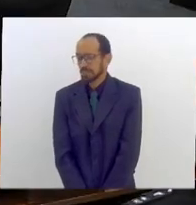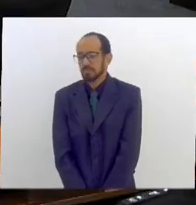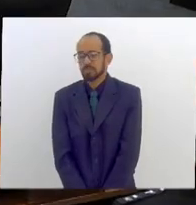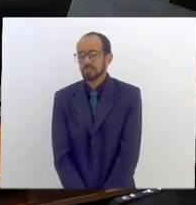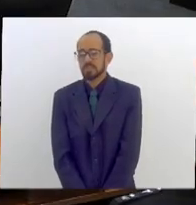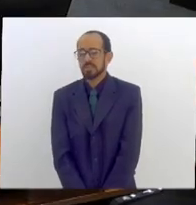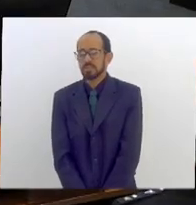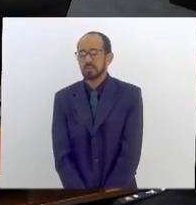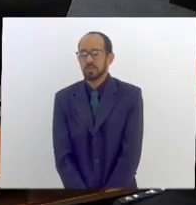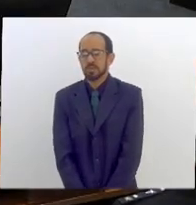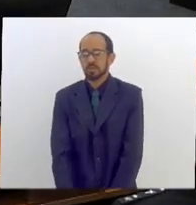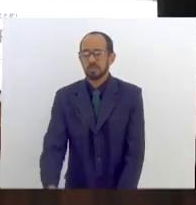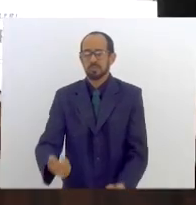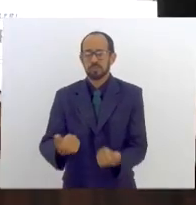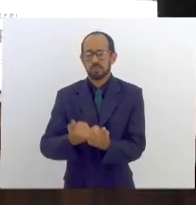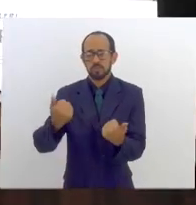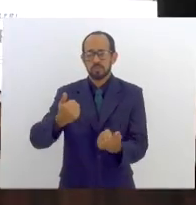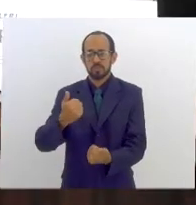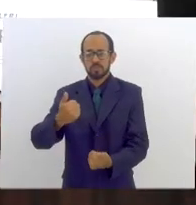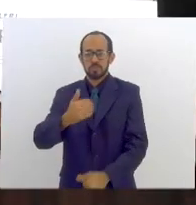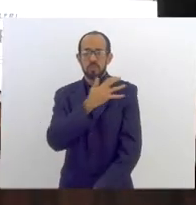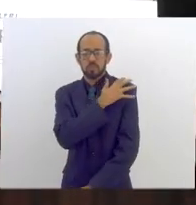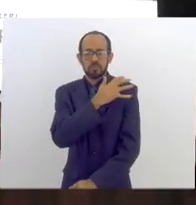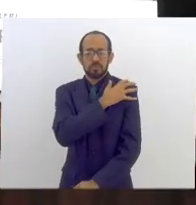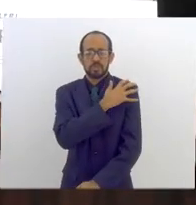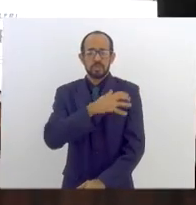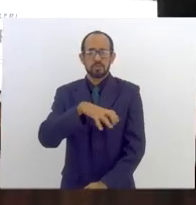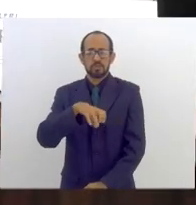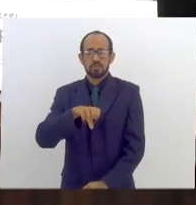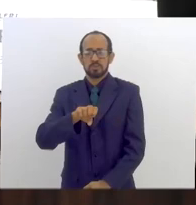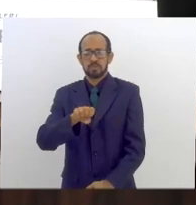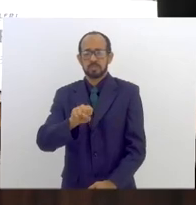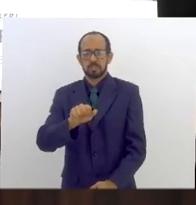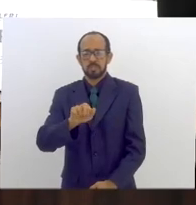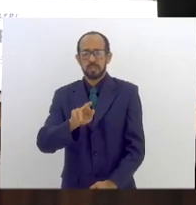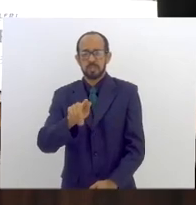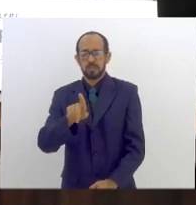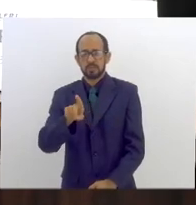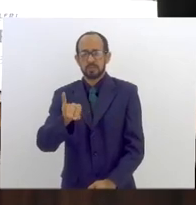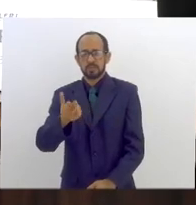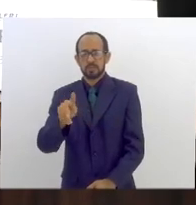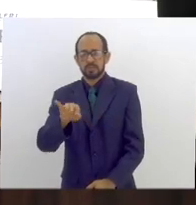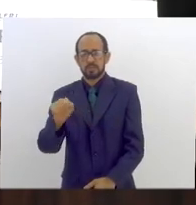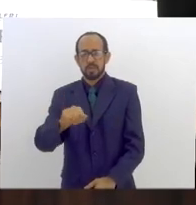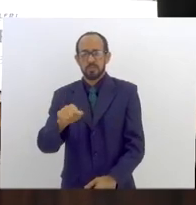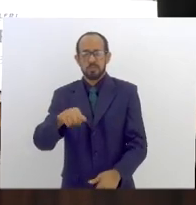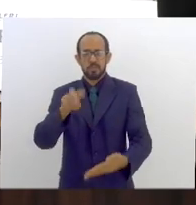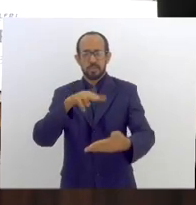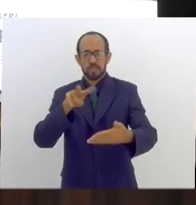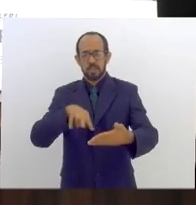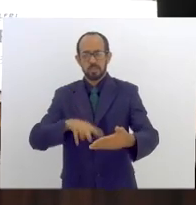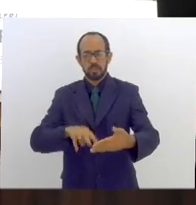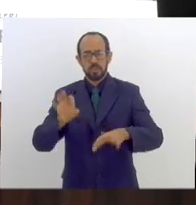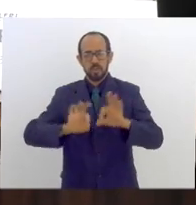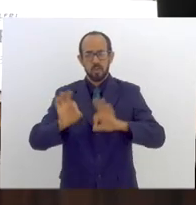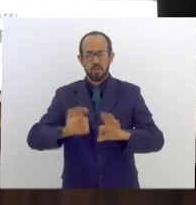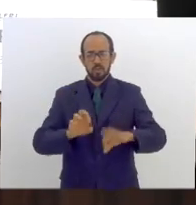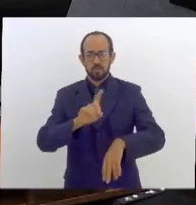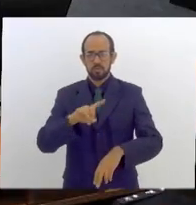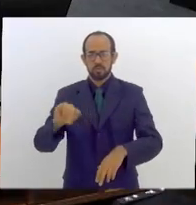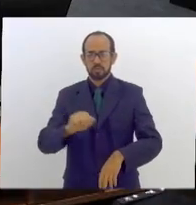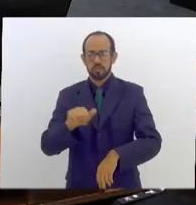Convido o suboficial Antônio Carlos Sardinha dos Santos para fazer a leitura da ordem do dia do aviador e da Força Aérea Brasileira.